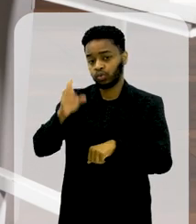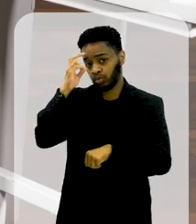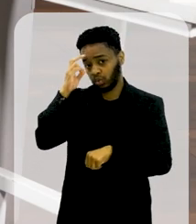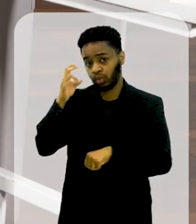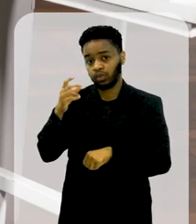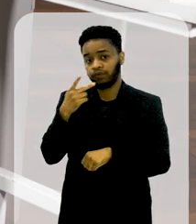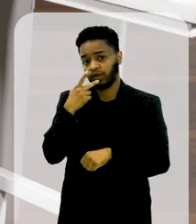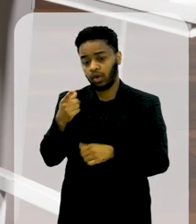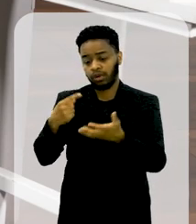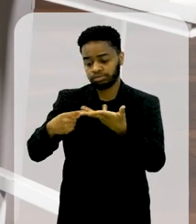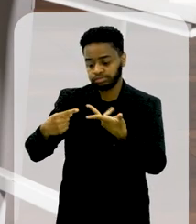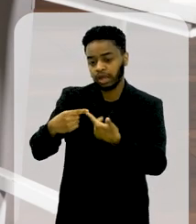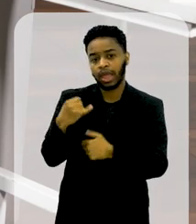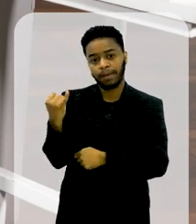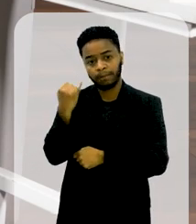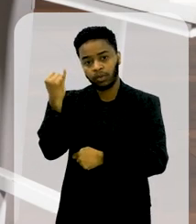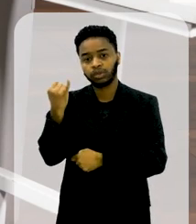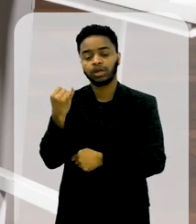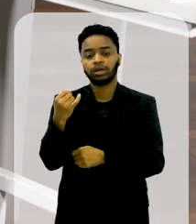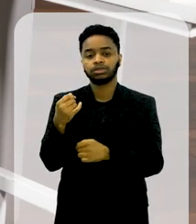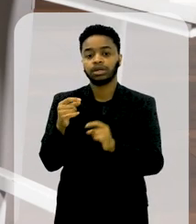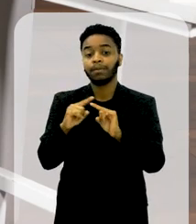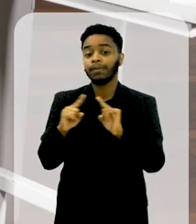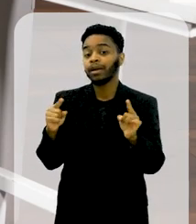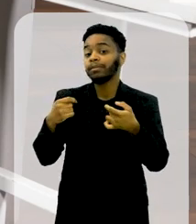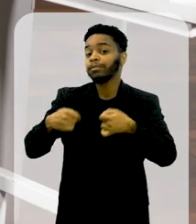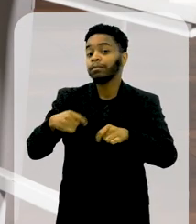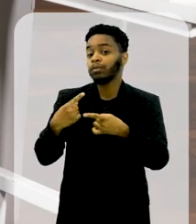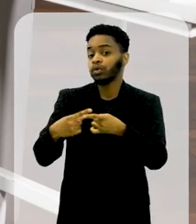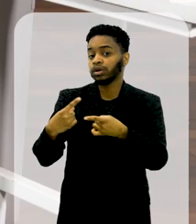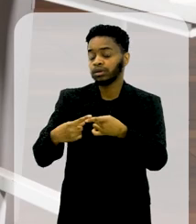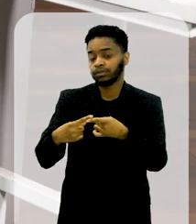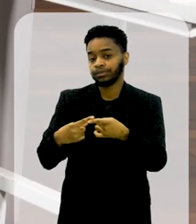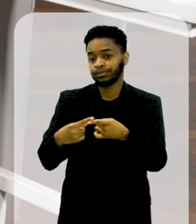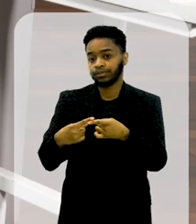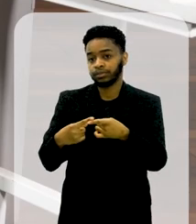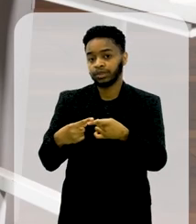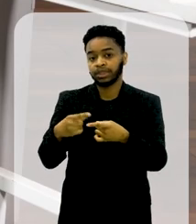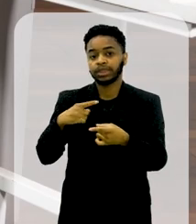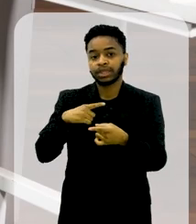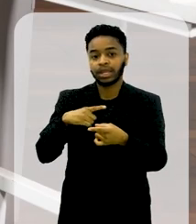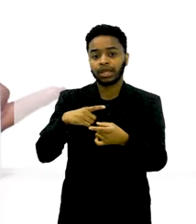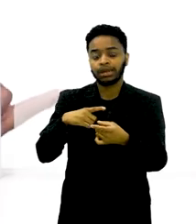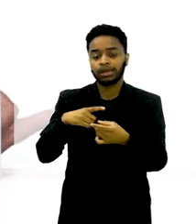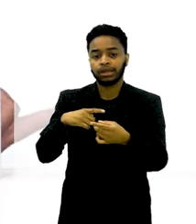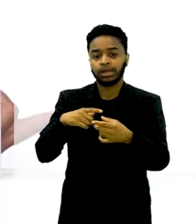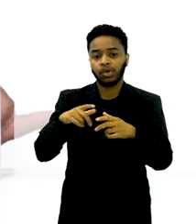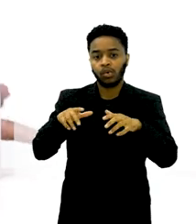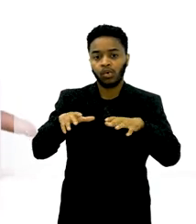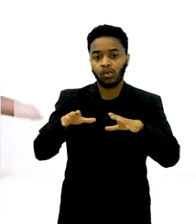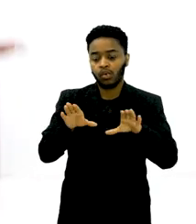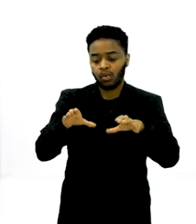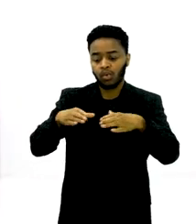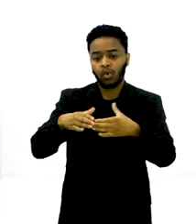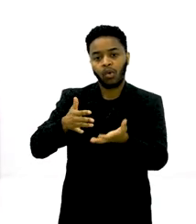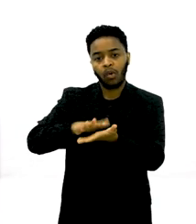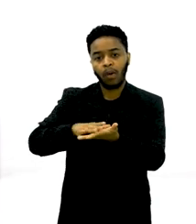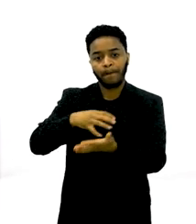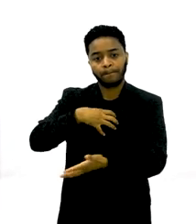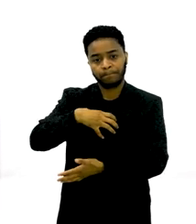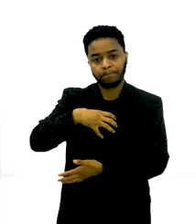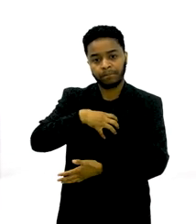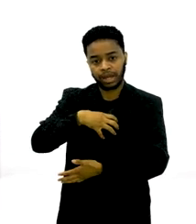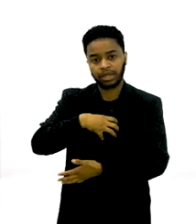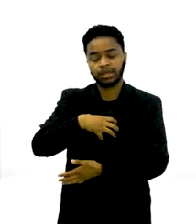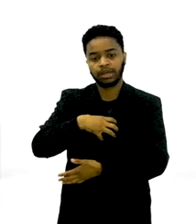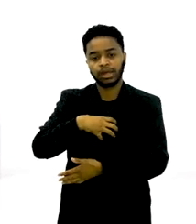aquilo e e tudo isso demandou porque e o samba de roda da Bahia em 2004 foi reconhecido